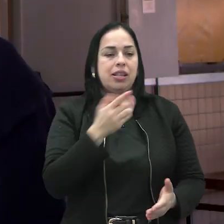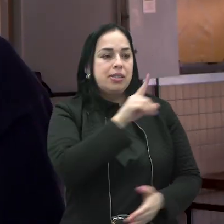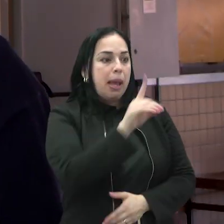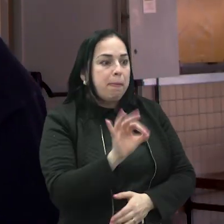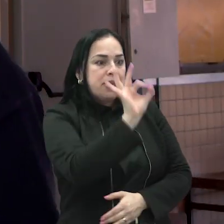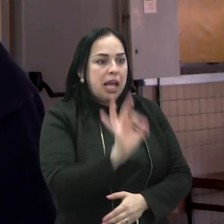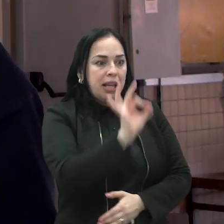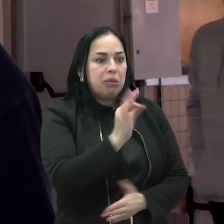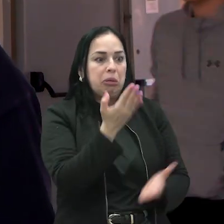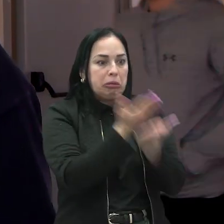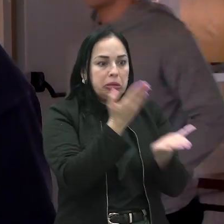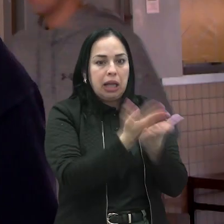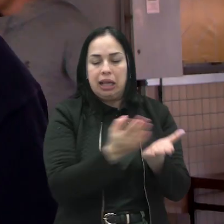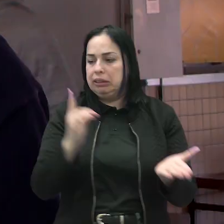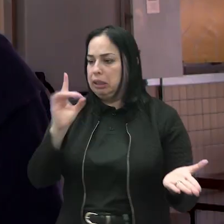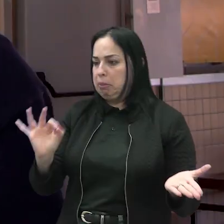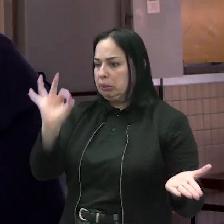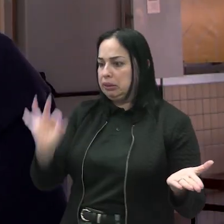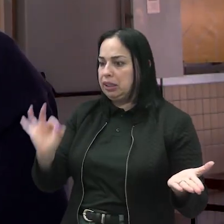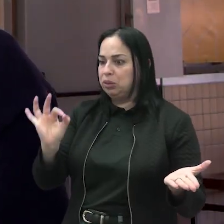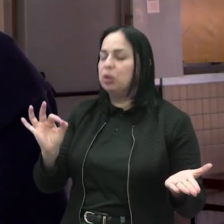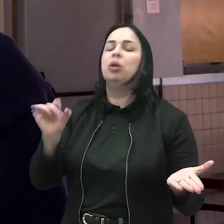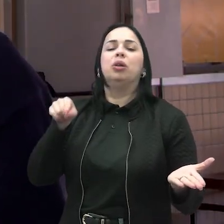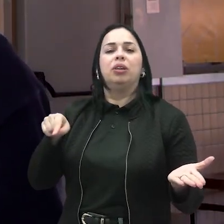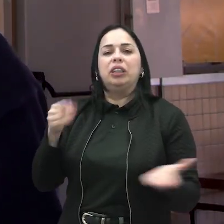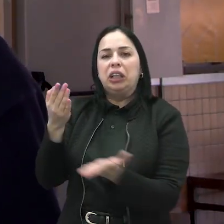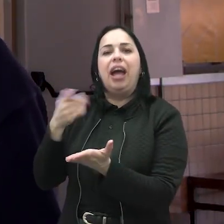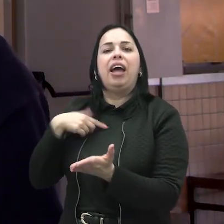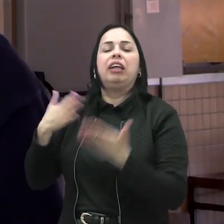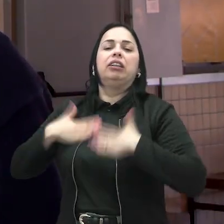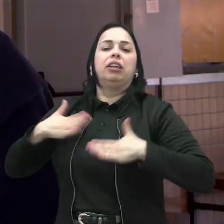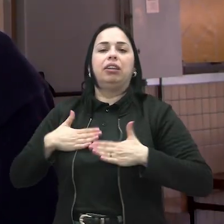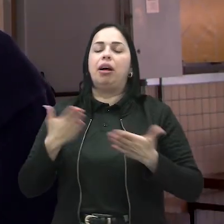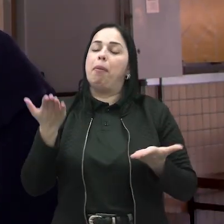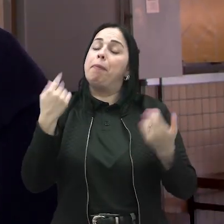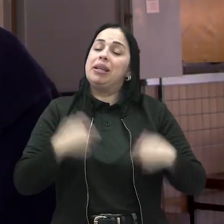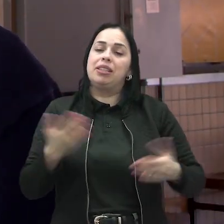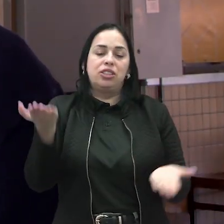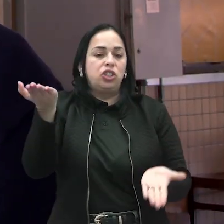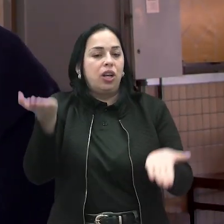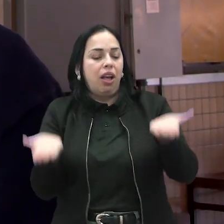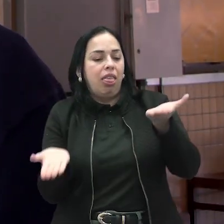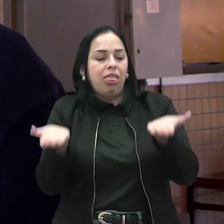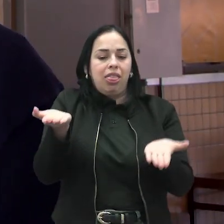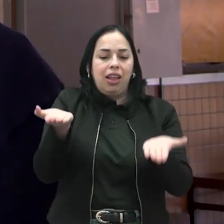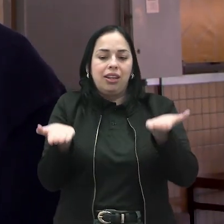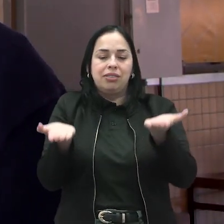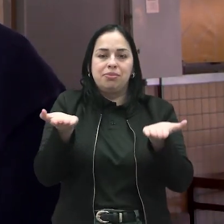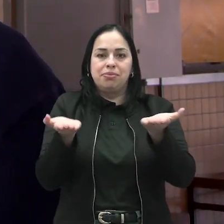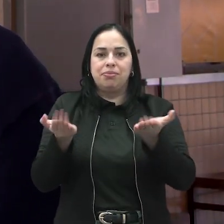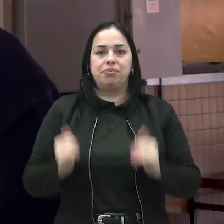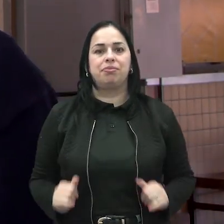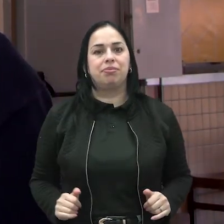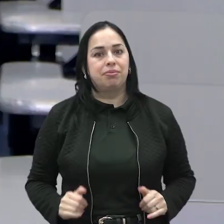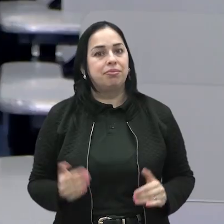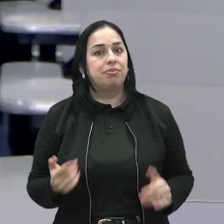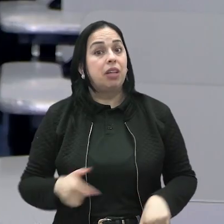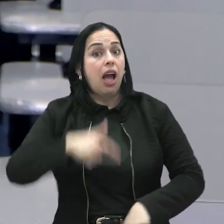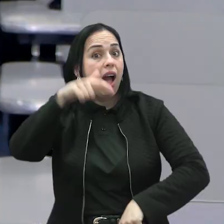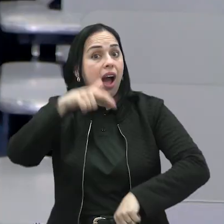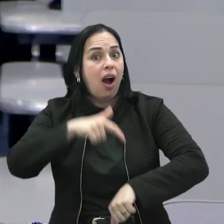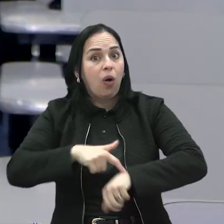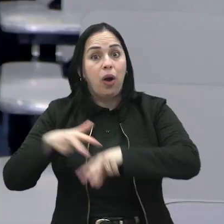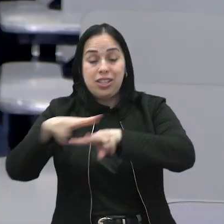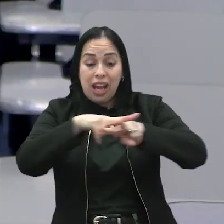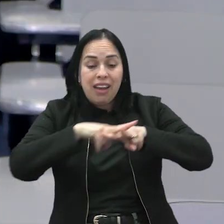100% estudo ou 100% descanso, né? Tem que achar um equilíbrio e cada um tem o seu, e acho que o importante é ir ajustando para que fique melhor para cada um. É a